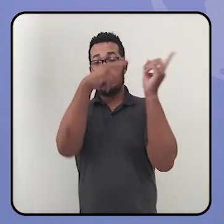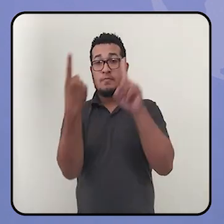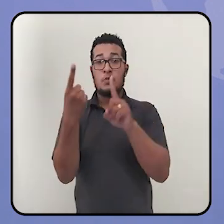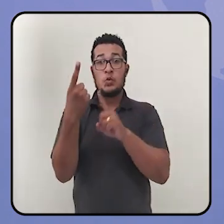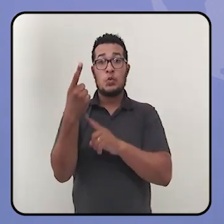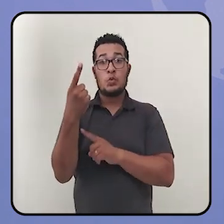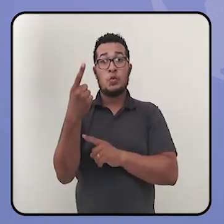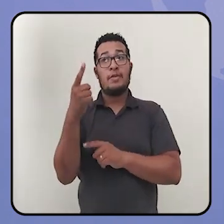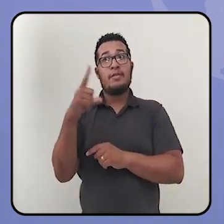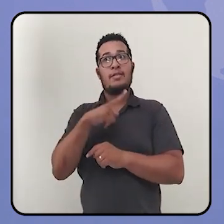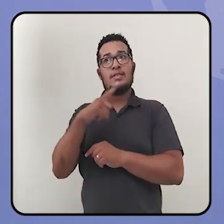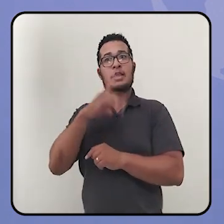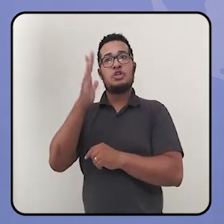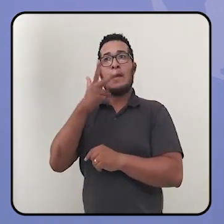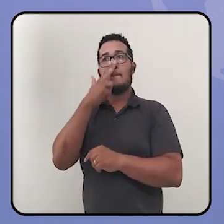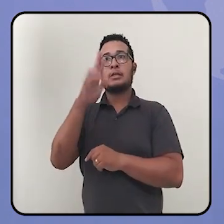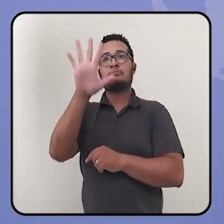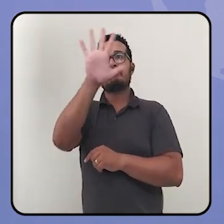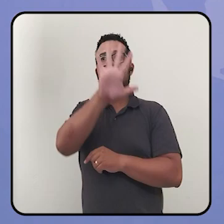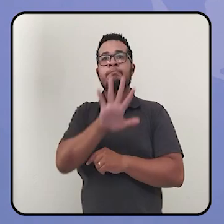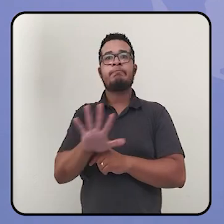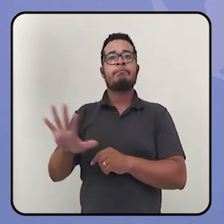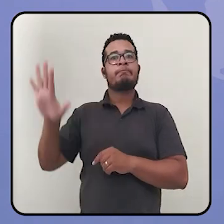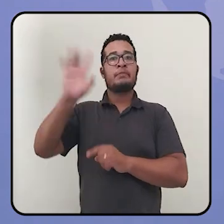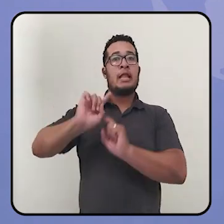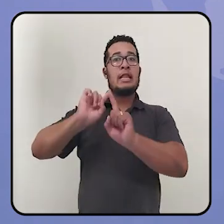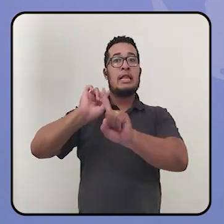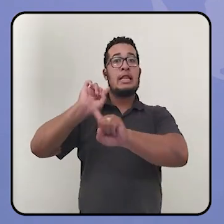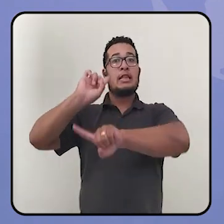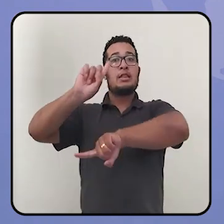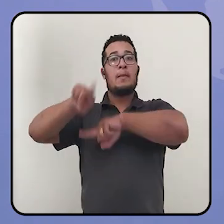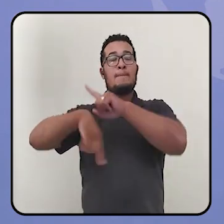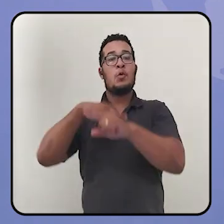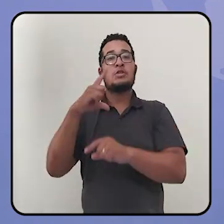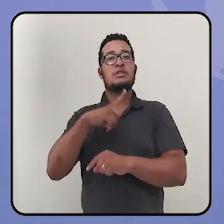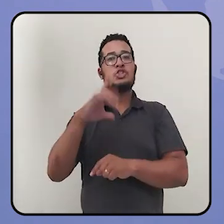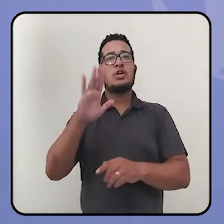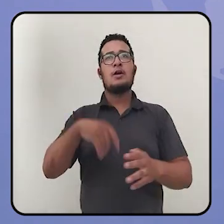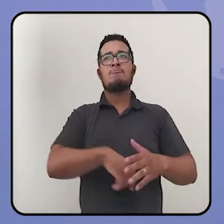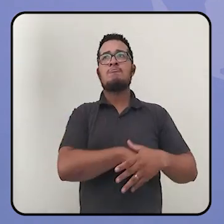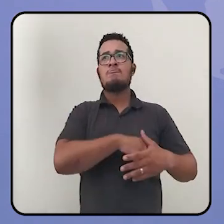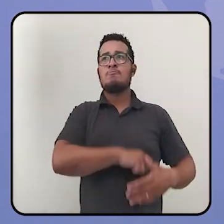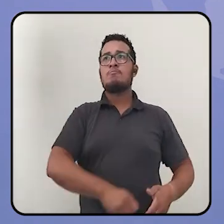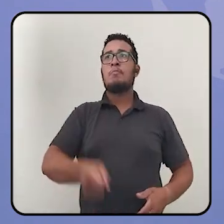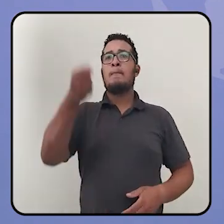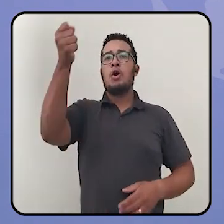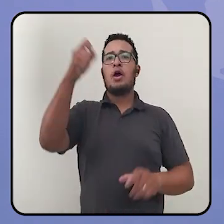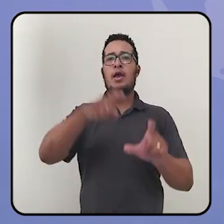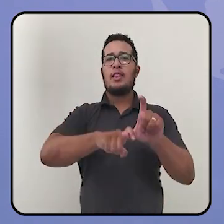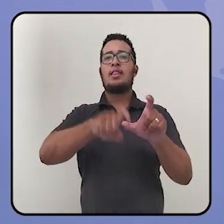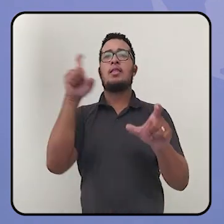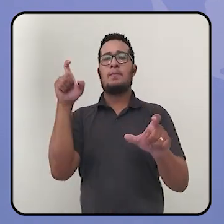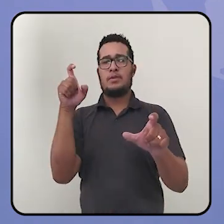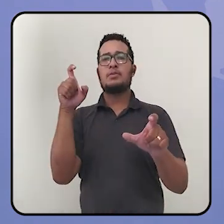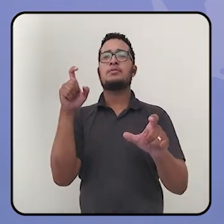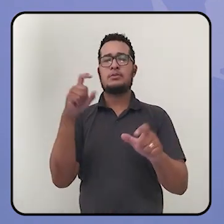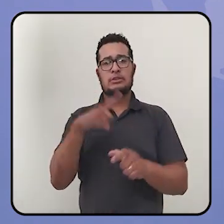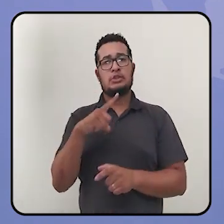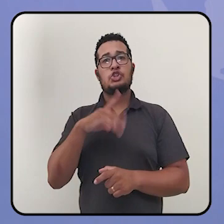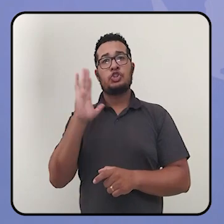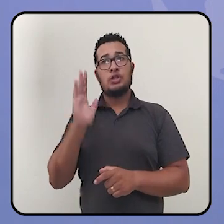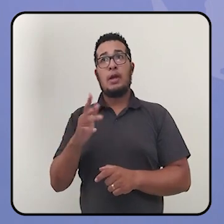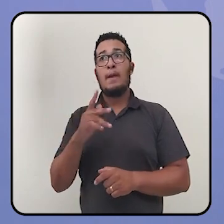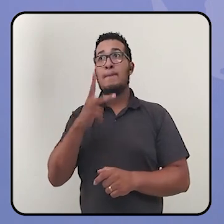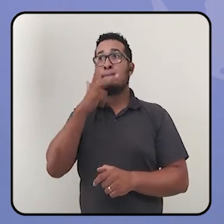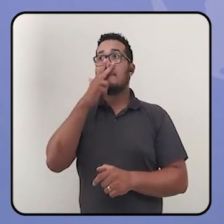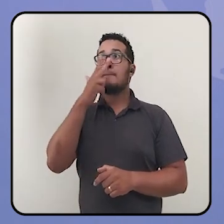era caçador e ele era coletor. Vivia coletando raízes, pequenos animais. Com o tempo, quando foi melhorando